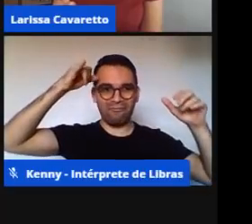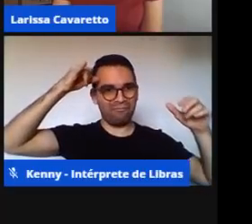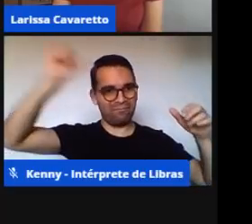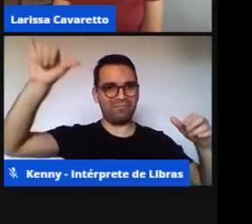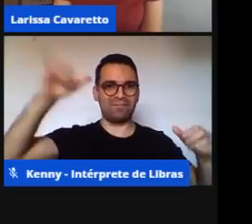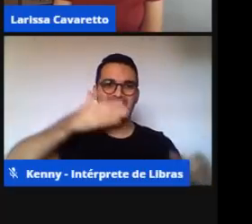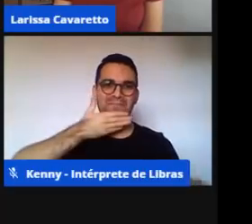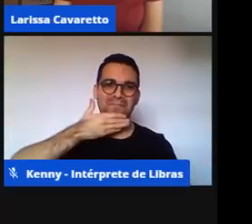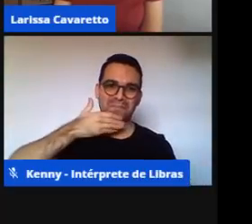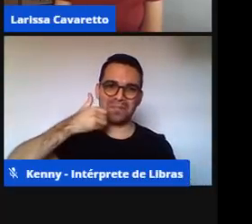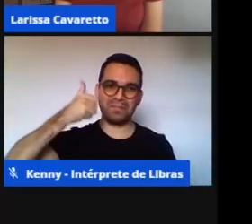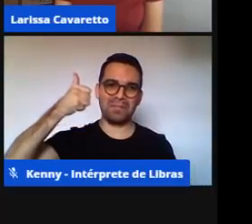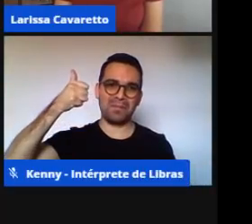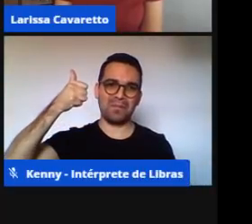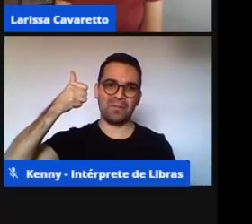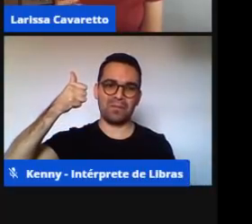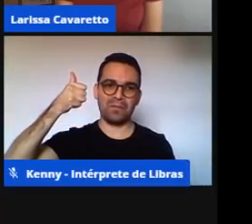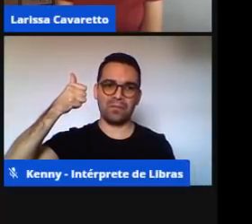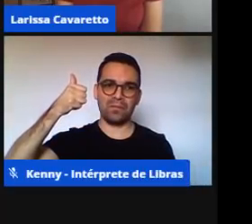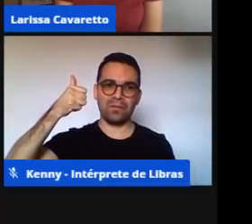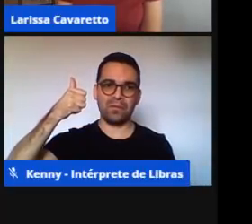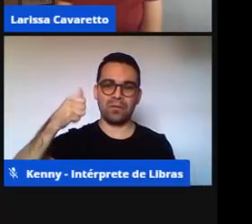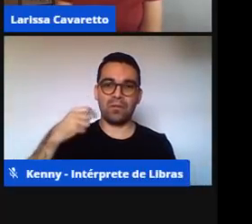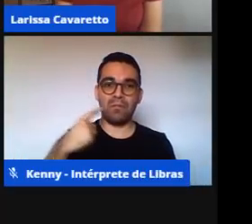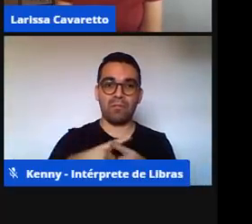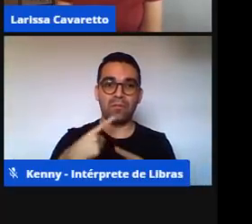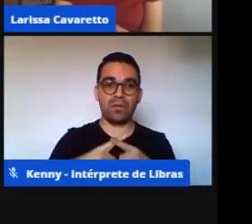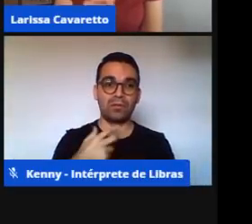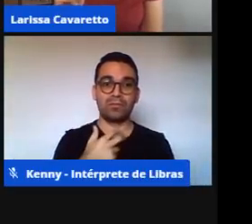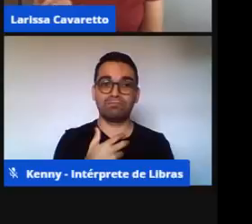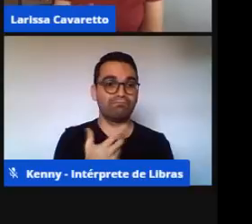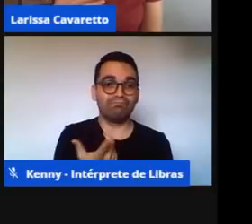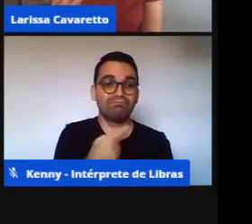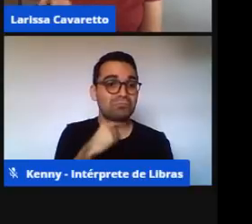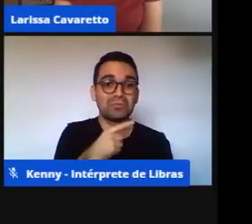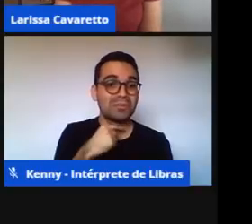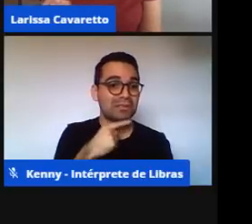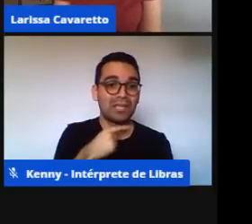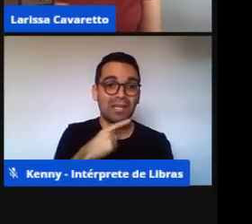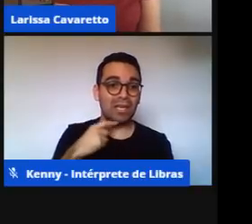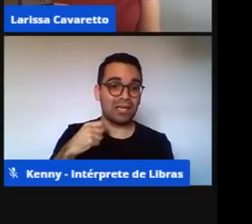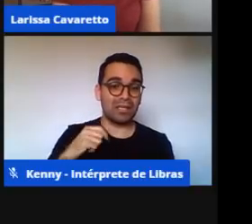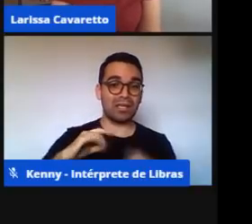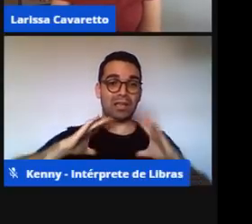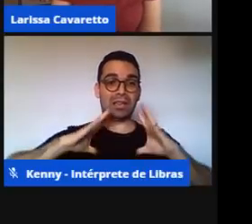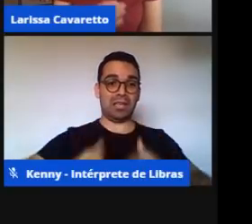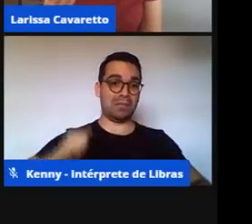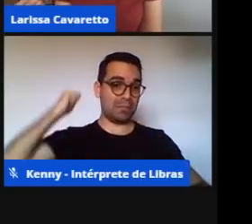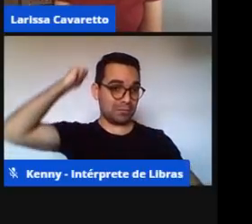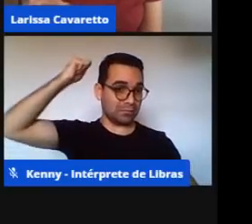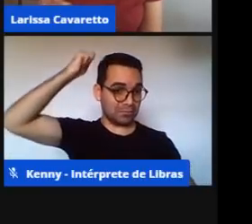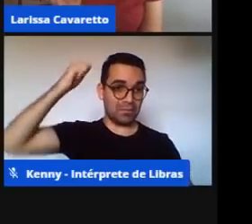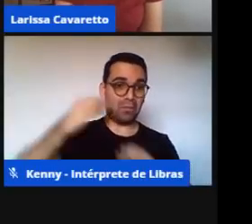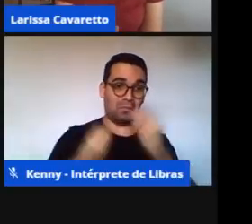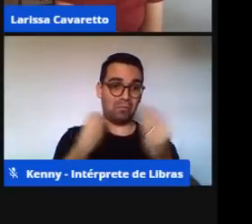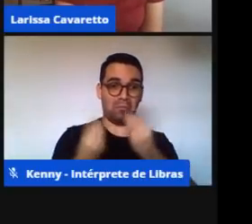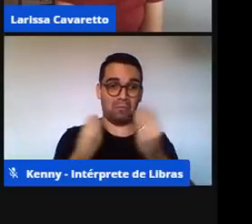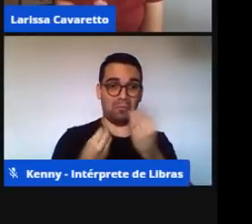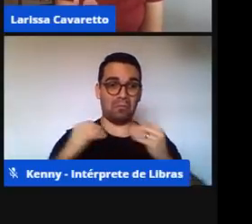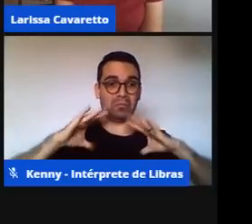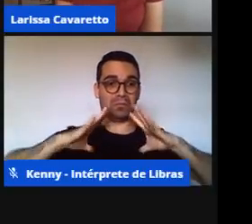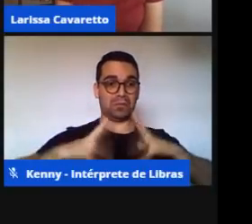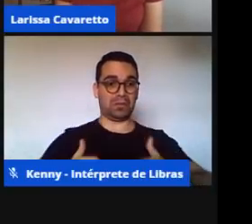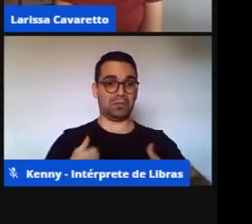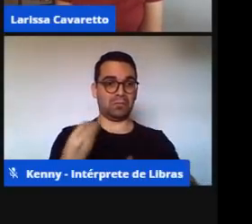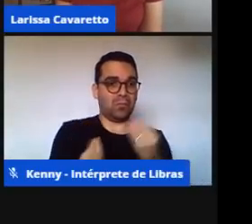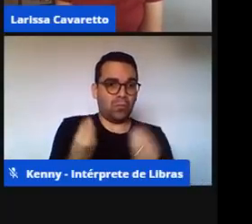Laços eles não são possíveis de serem higienizados muitas vezes, porque se higienizar, se lavar, eles estragam. Então, muitos acessórios não dá para você lavar, não dá